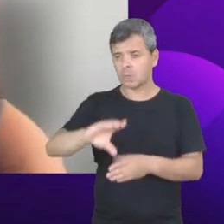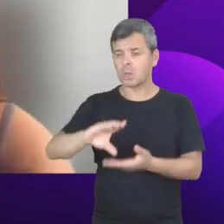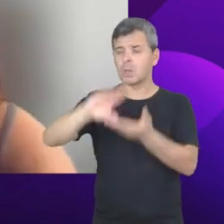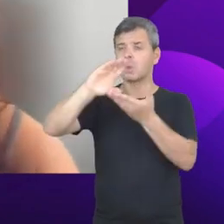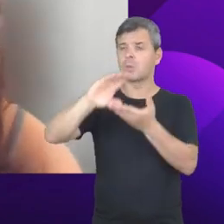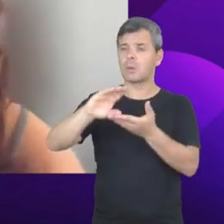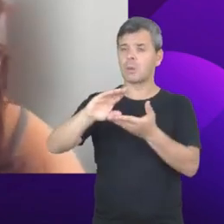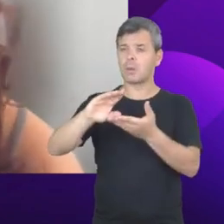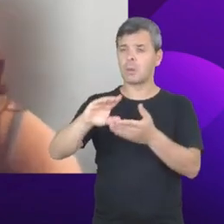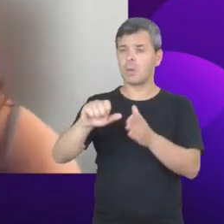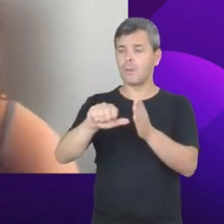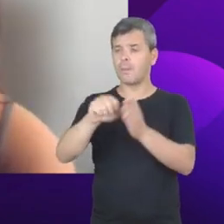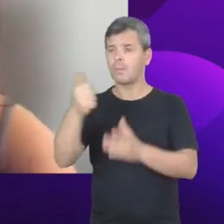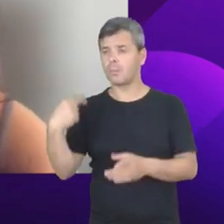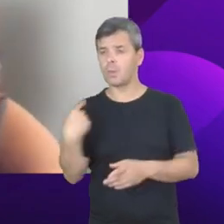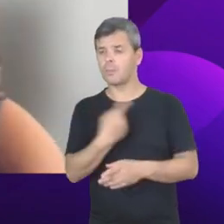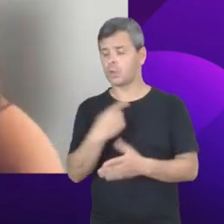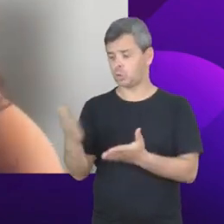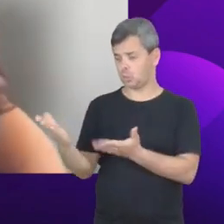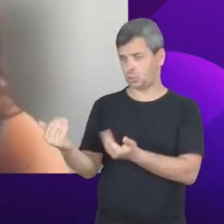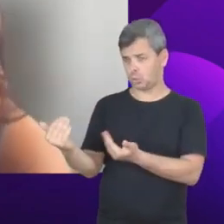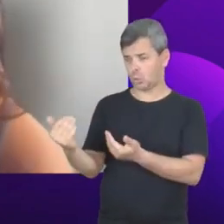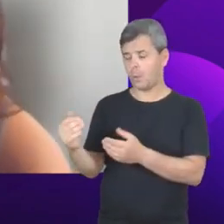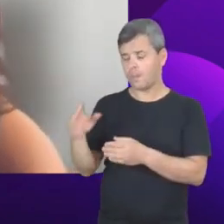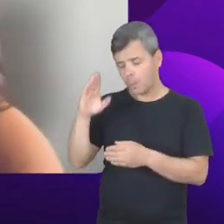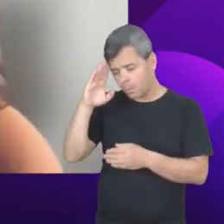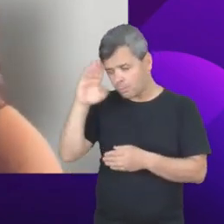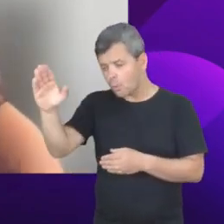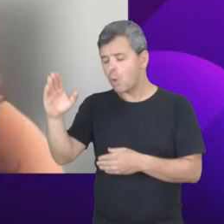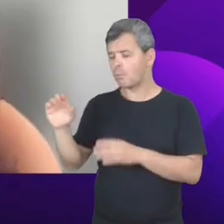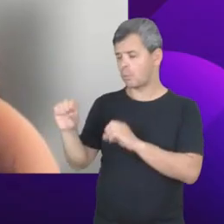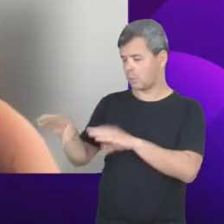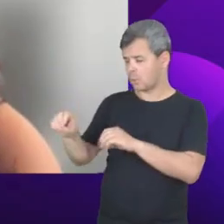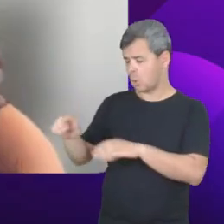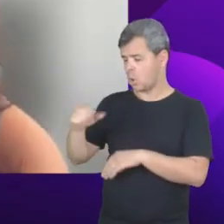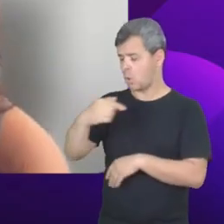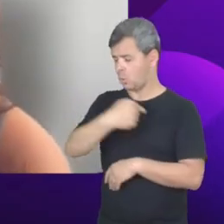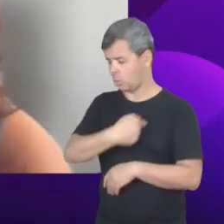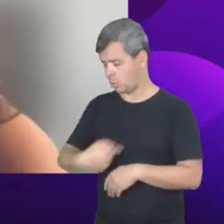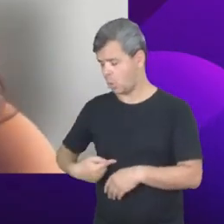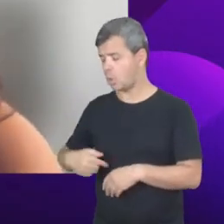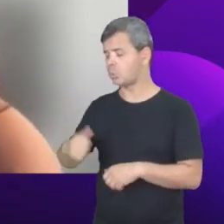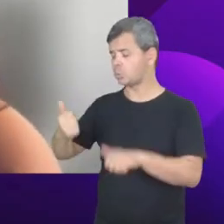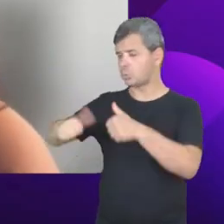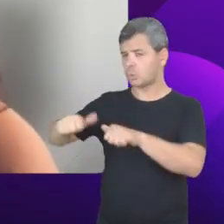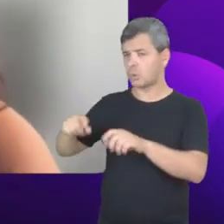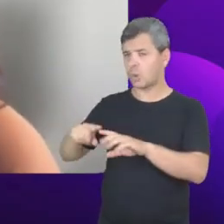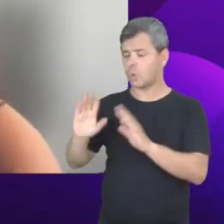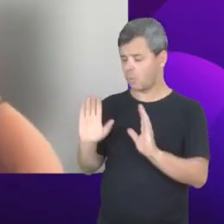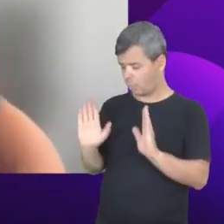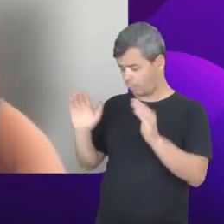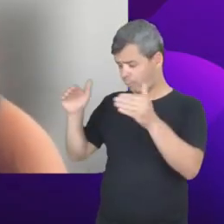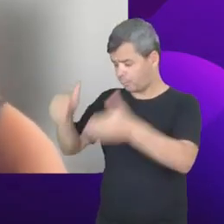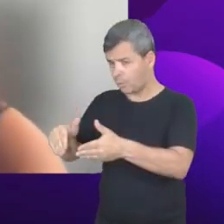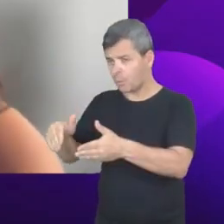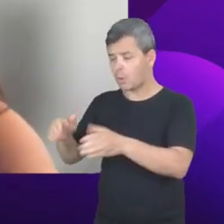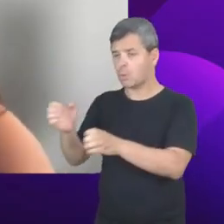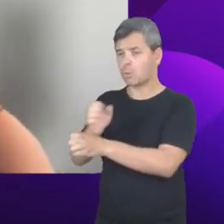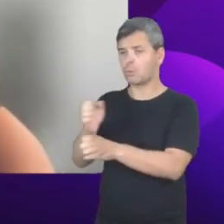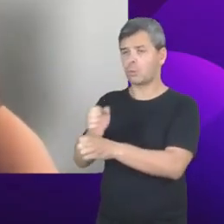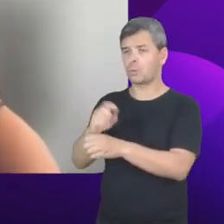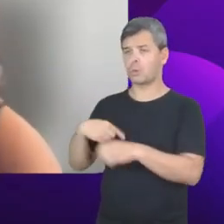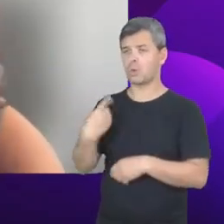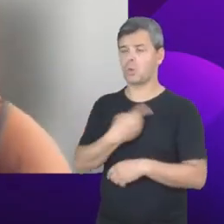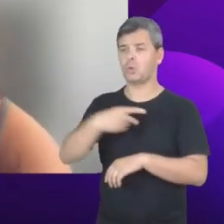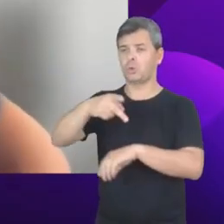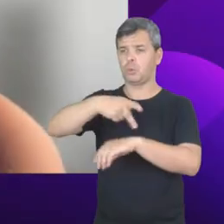bonita, a priorização dos jovens, a priorização da educação pública de qualidade como algo central para uma construção do